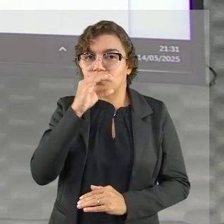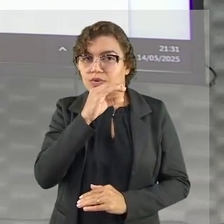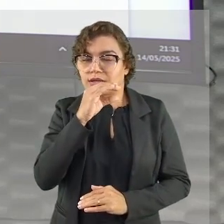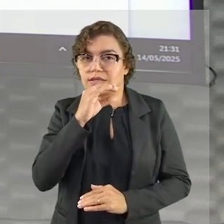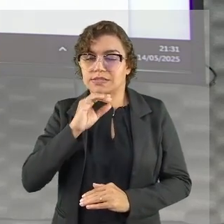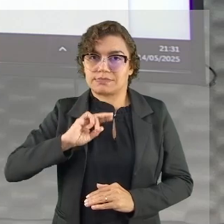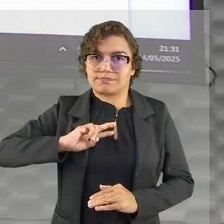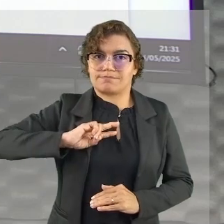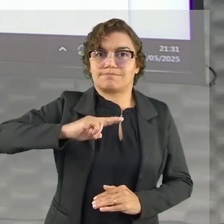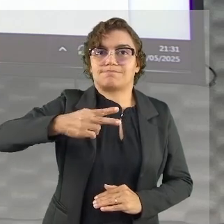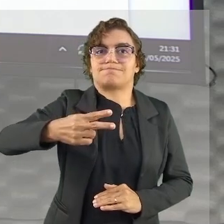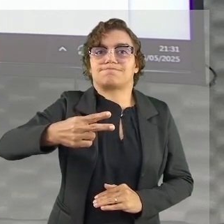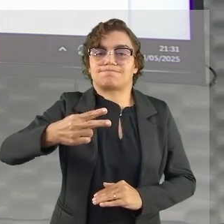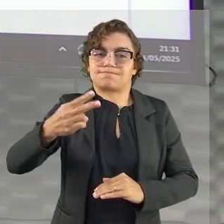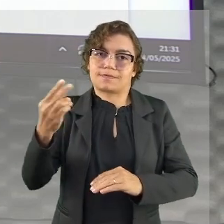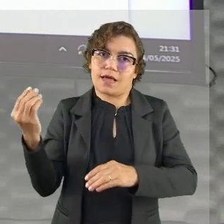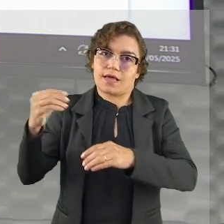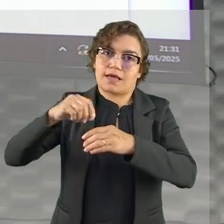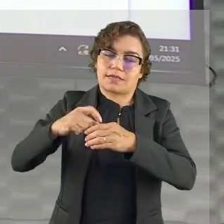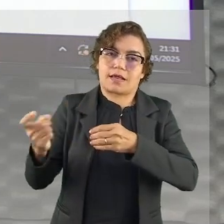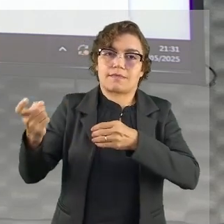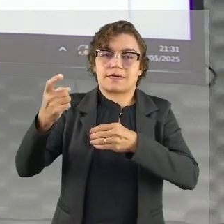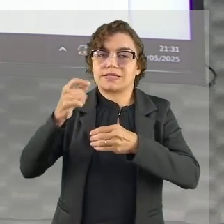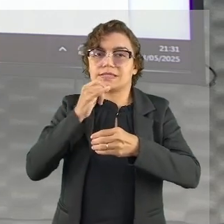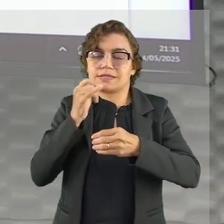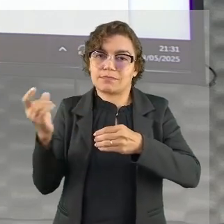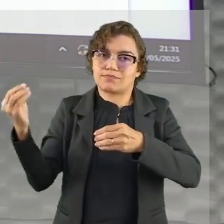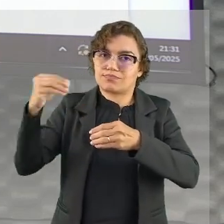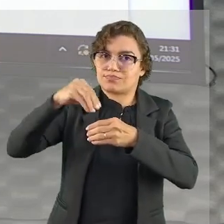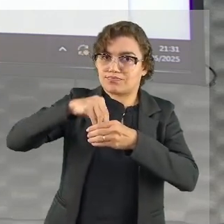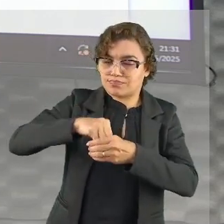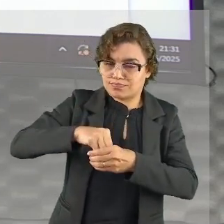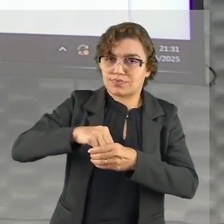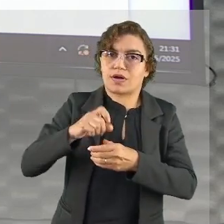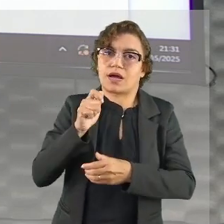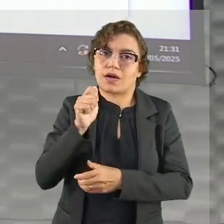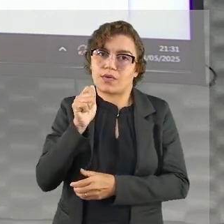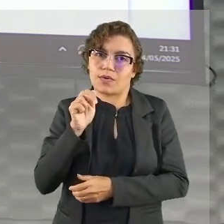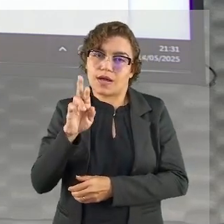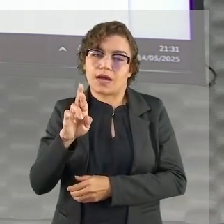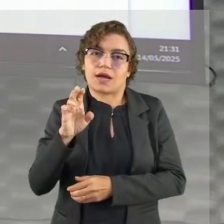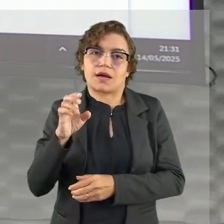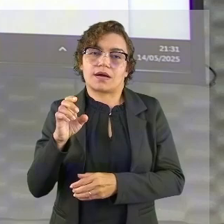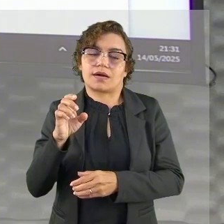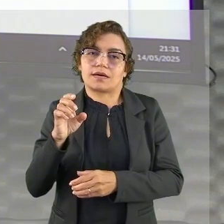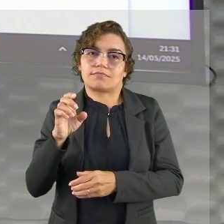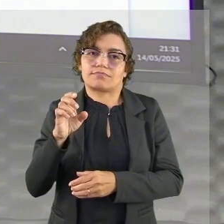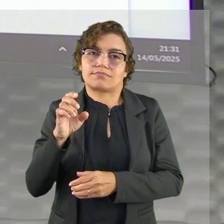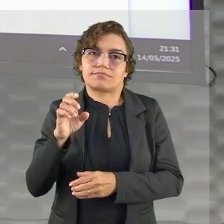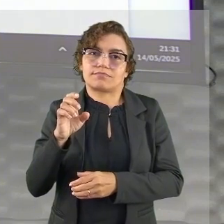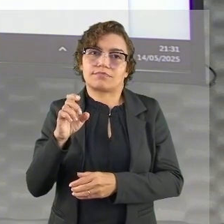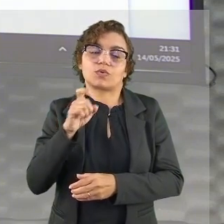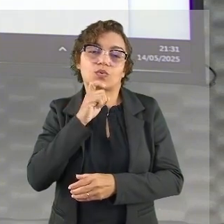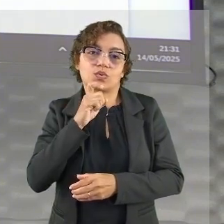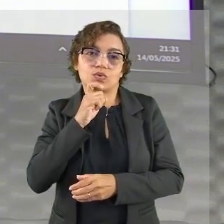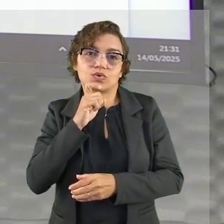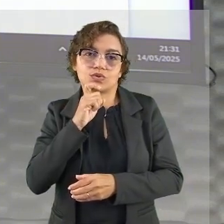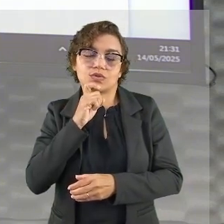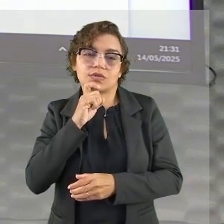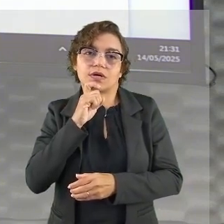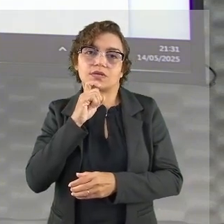novo. Para entrar no ar-condicionado, se resfriar, sair gelado e descer. E aí ele